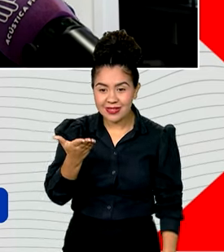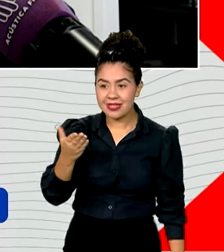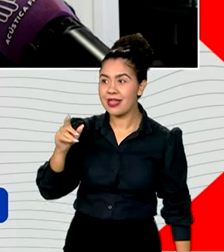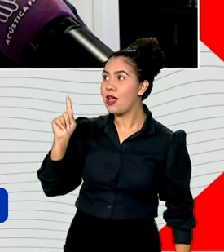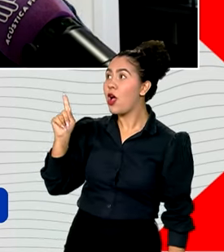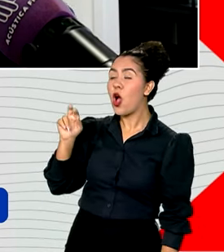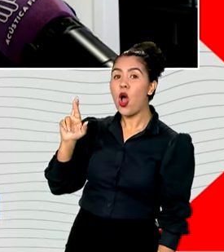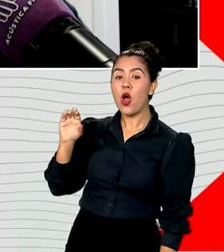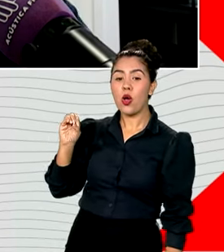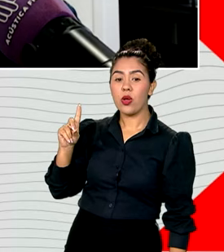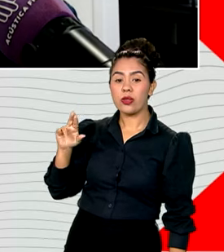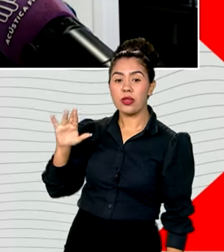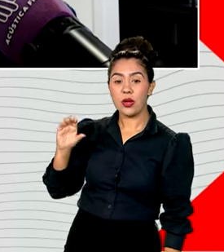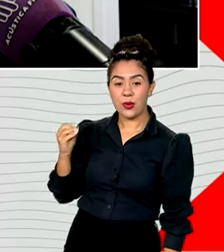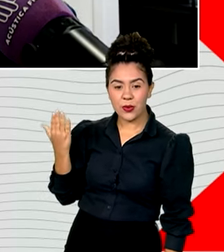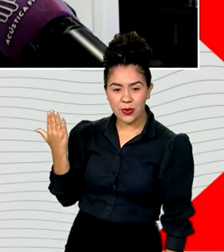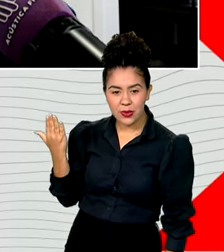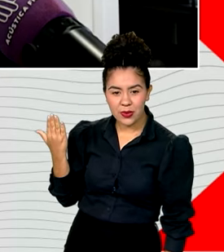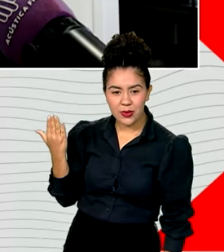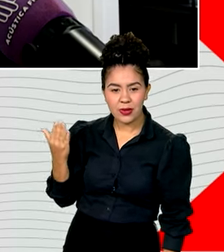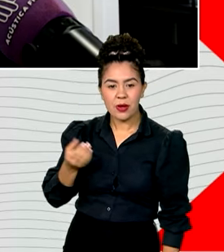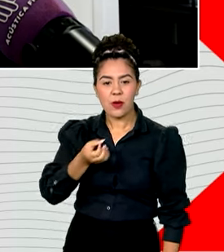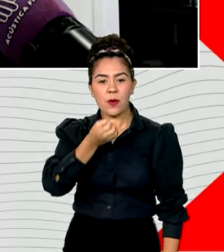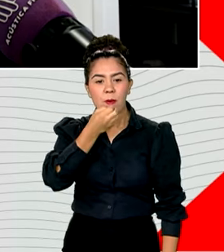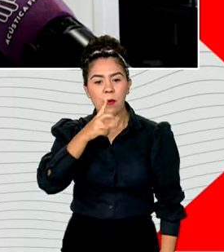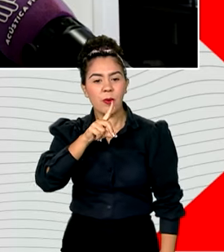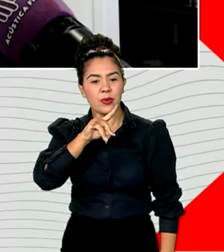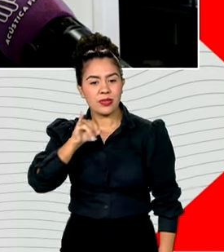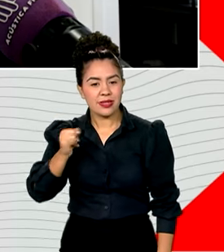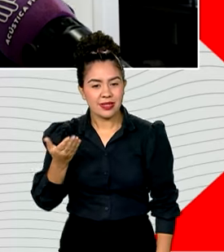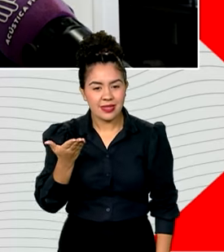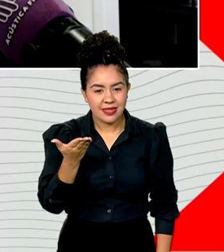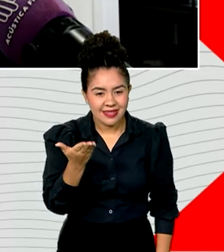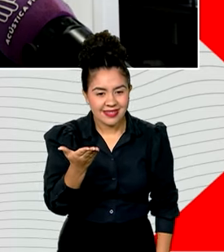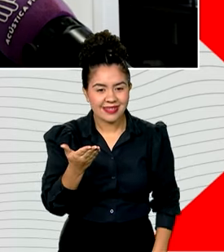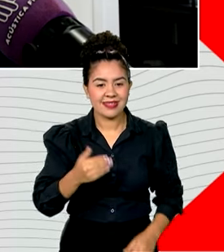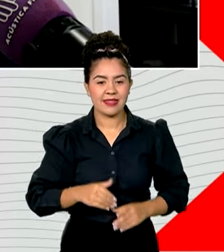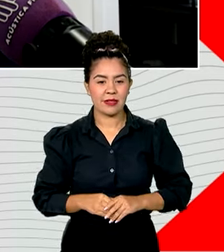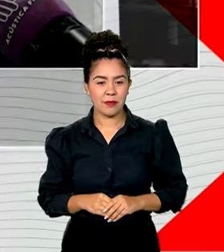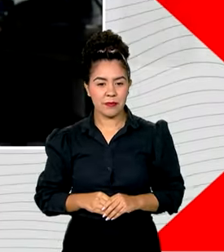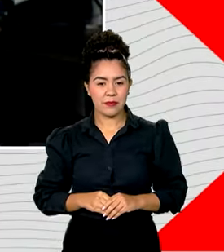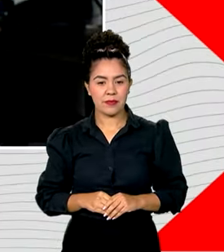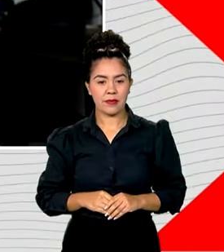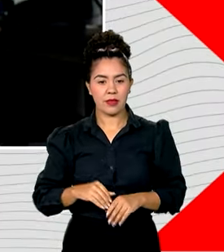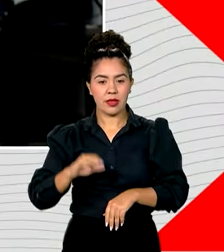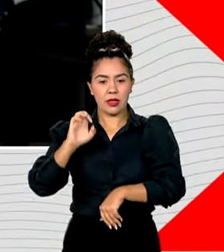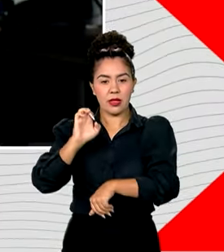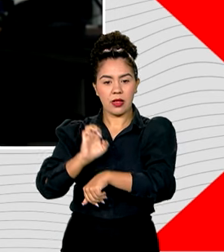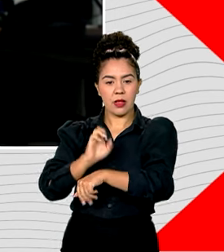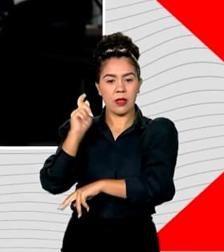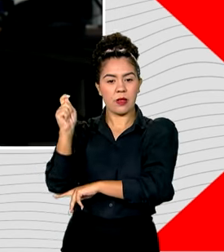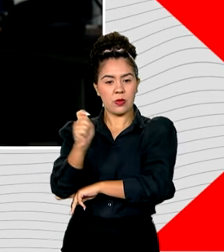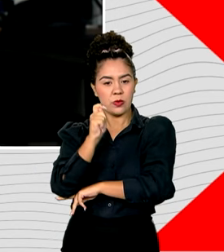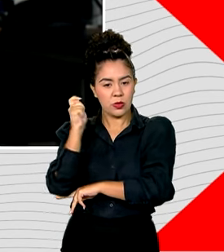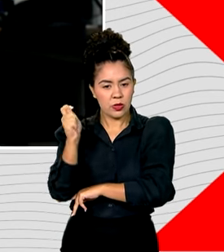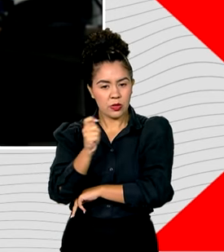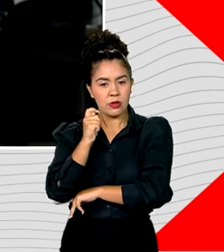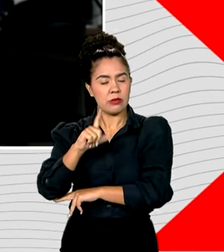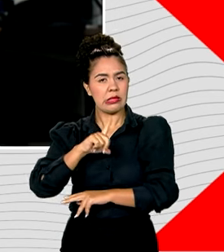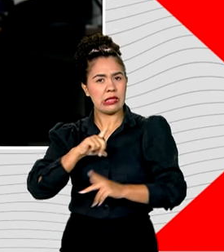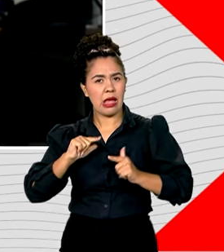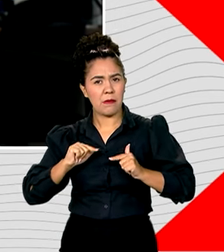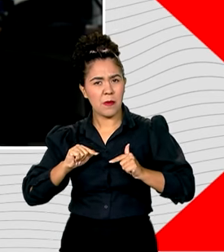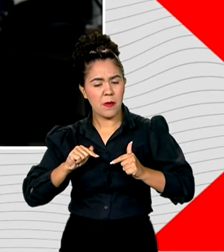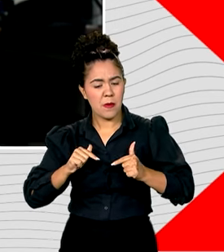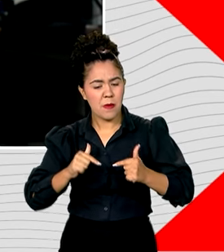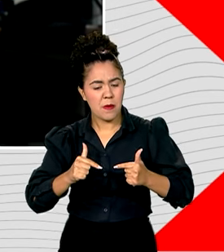Oi bom dia um ótimo dia para todos Bom dia ministra Bom Rio Grande do Sul ministra tem enfrentado problemas